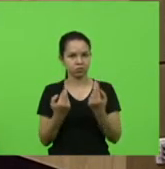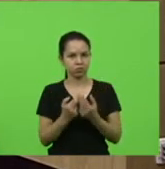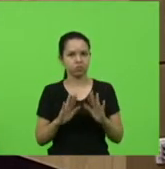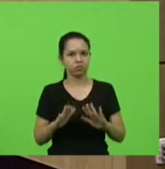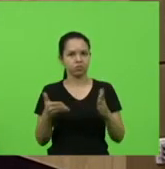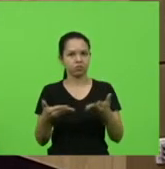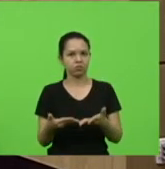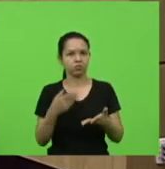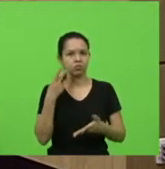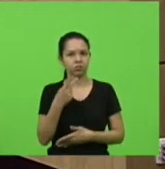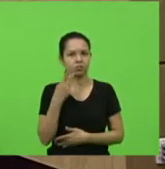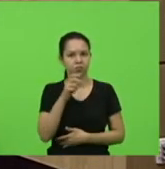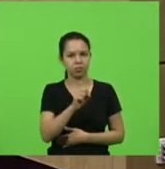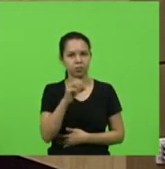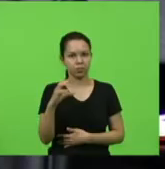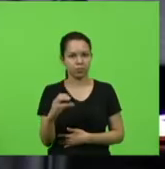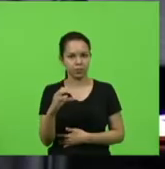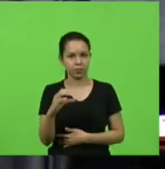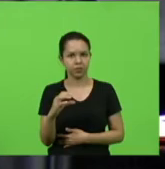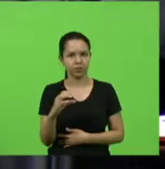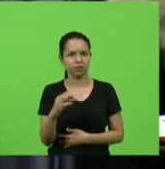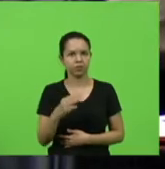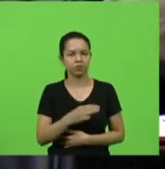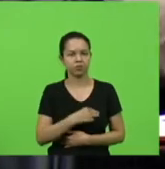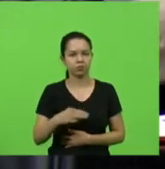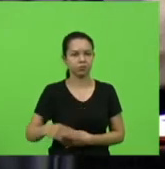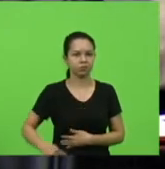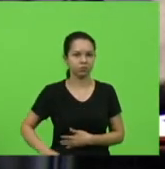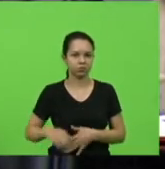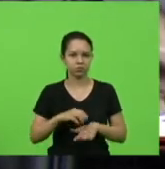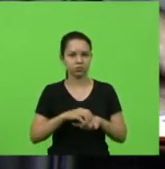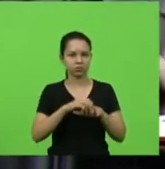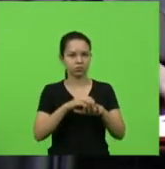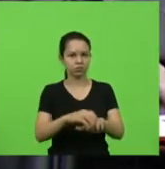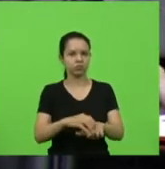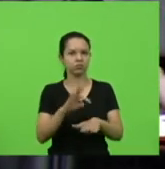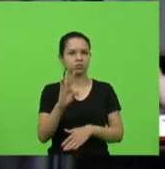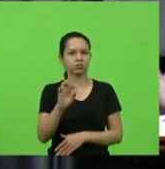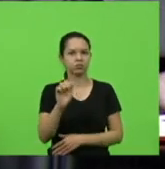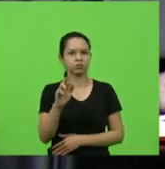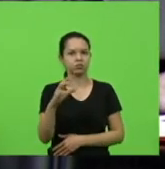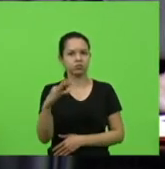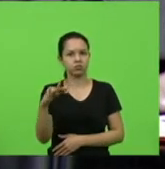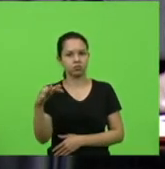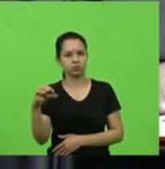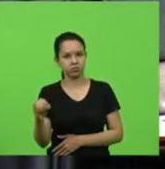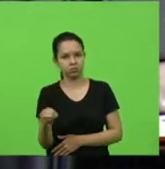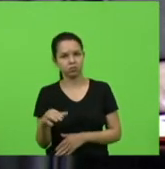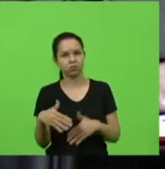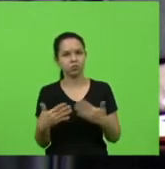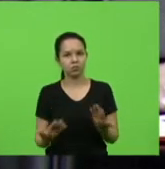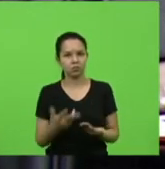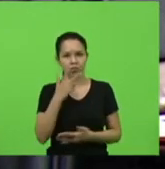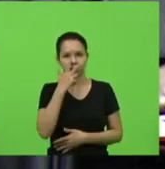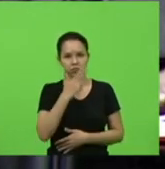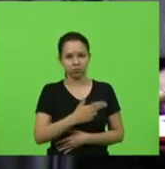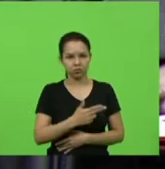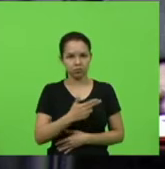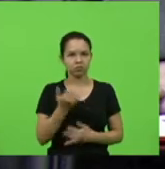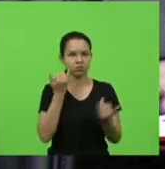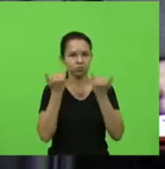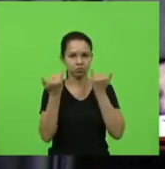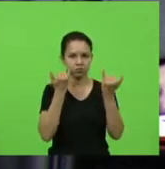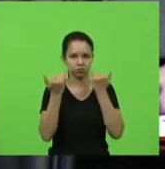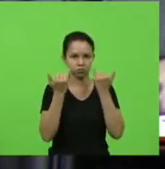Parlamentar de Santa Catarina com o ministro dos Transportes, Tarcísio, e me parece que, segundo as informações que